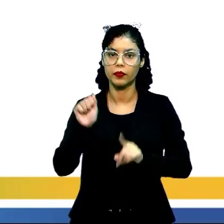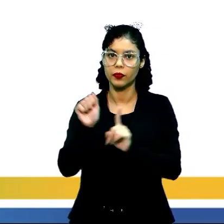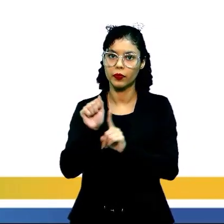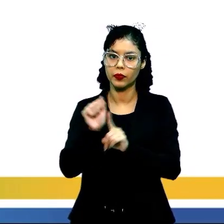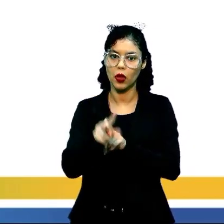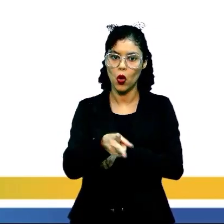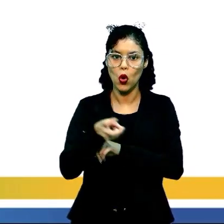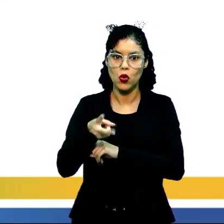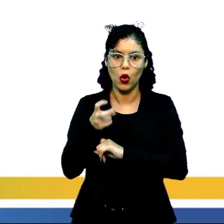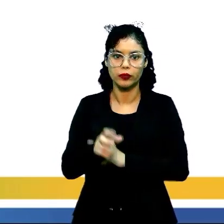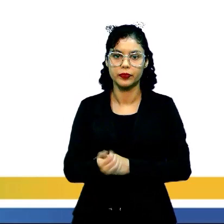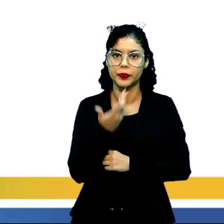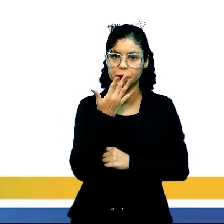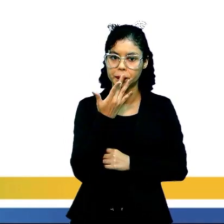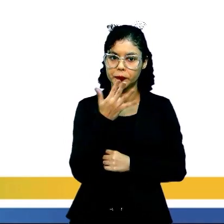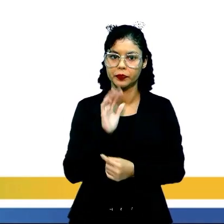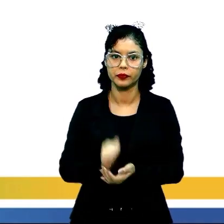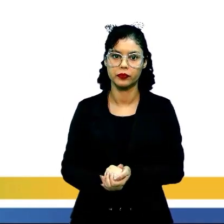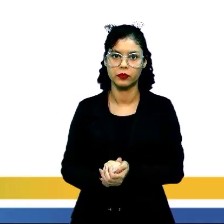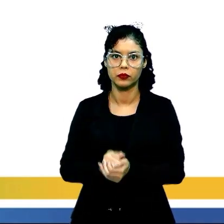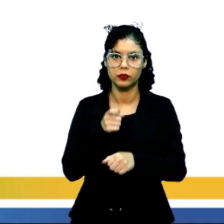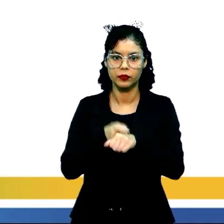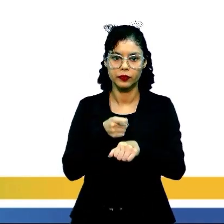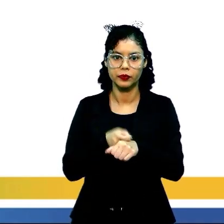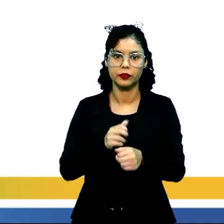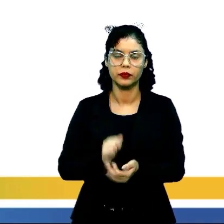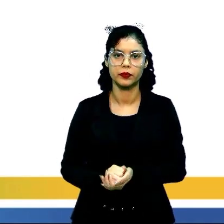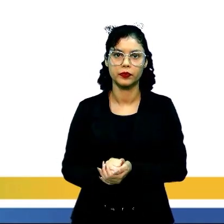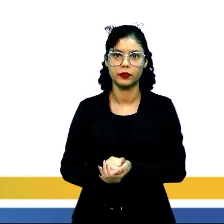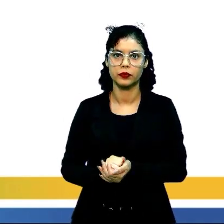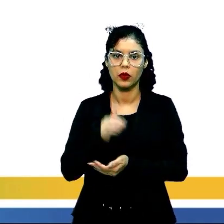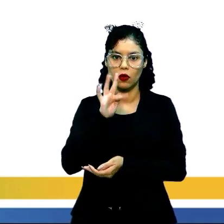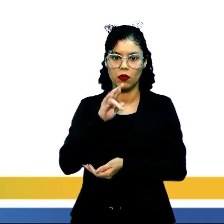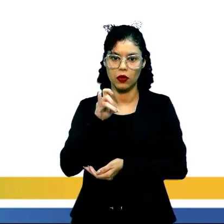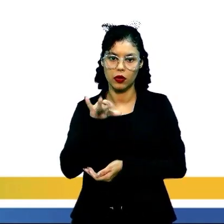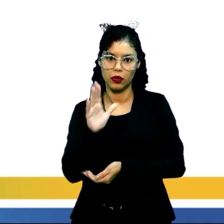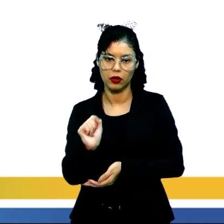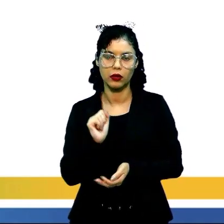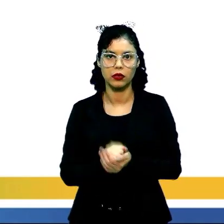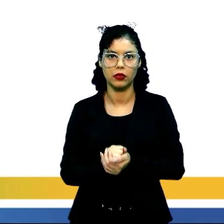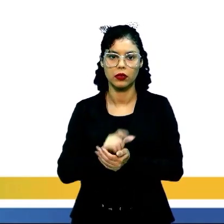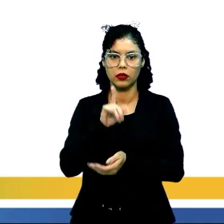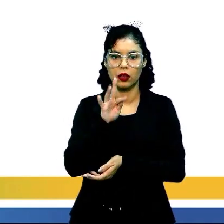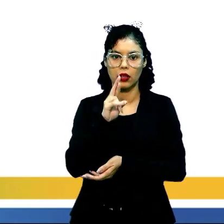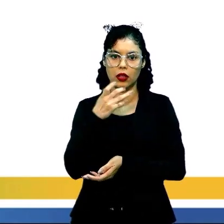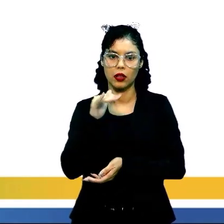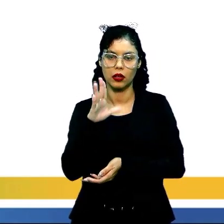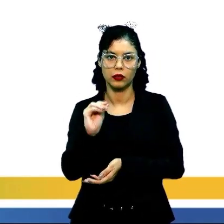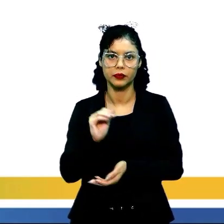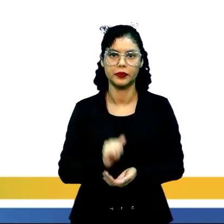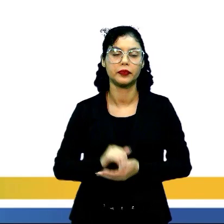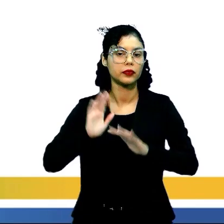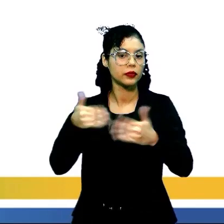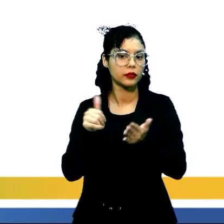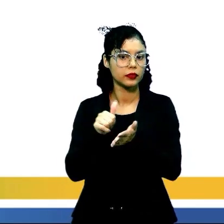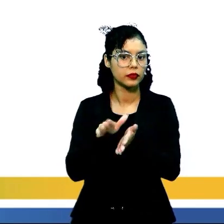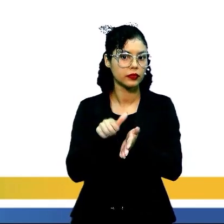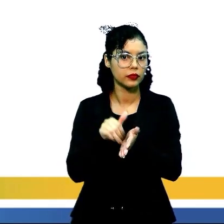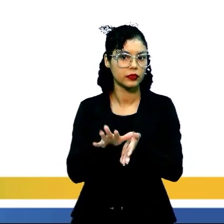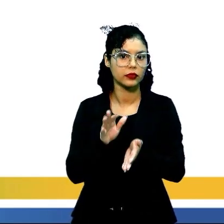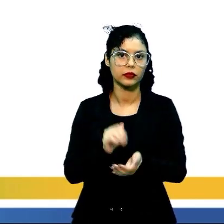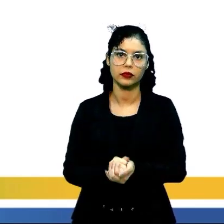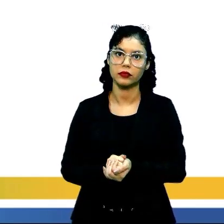A. Cloração, coagulação, fluoretação, decantação. Eu preciso eliminar